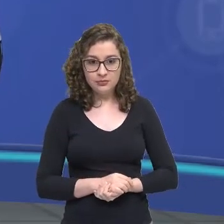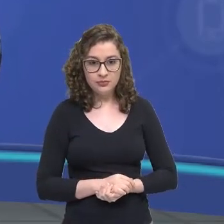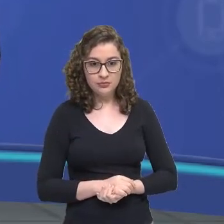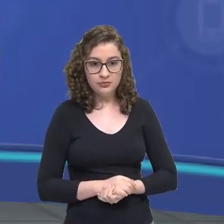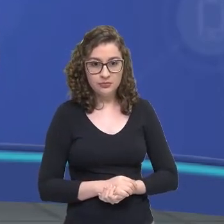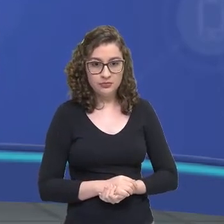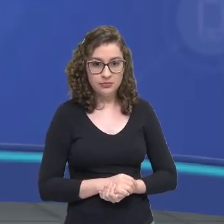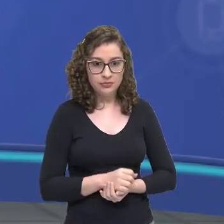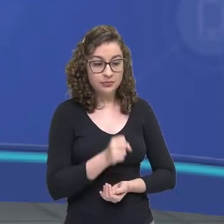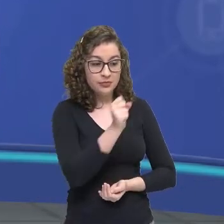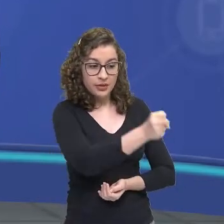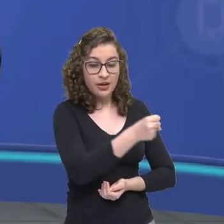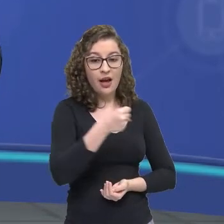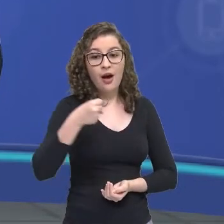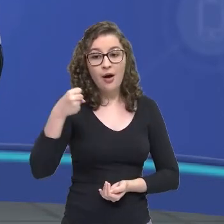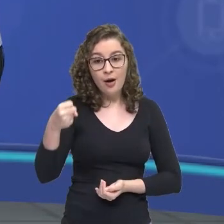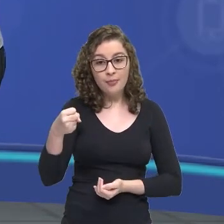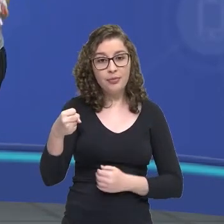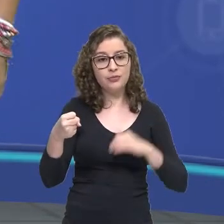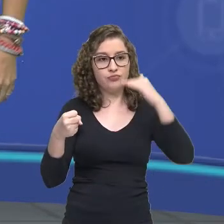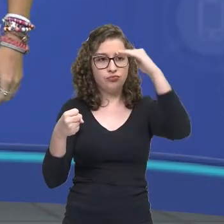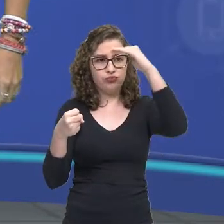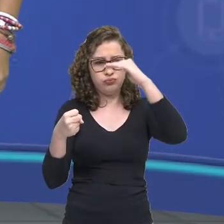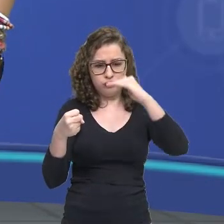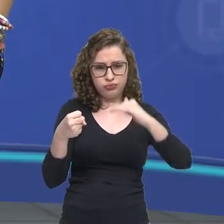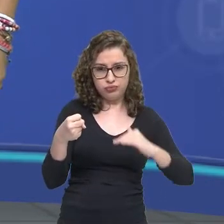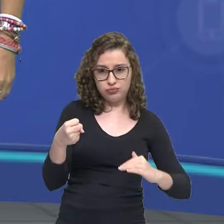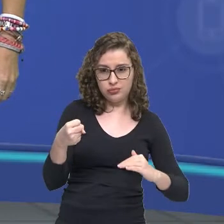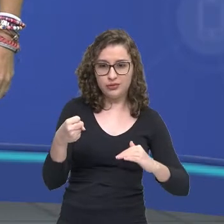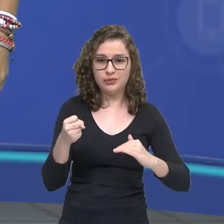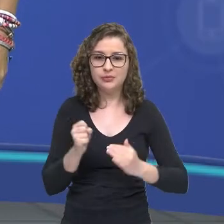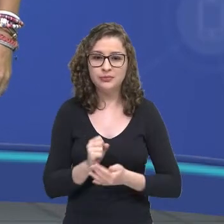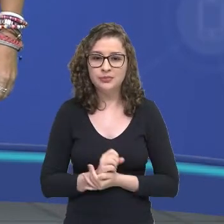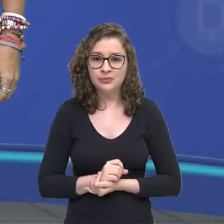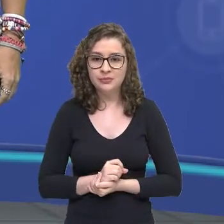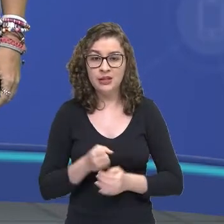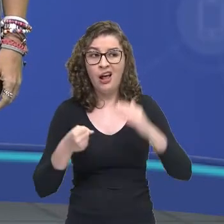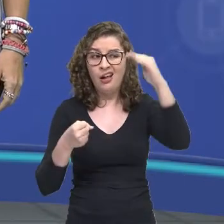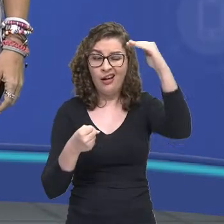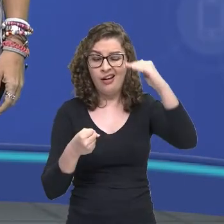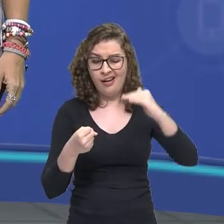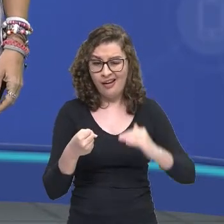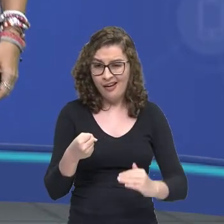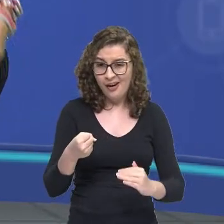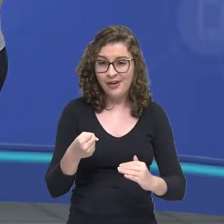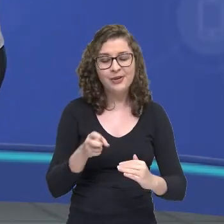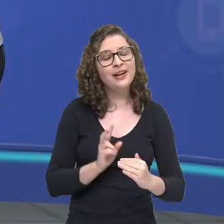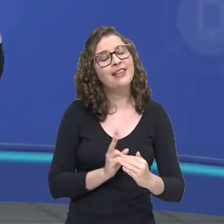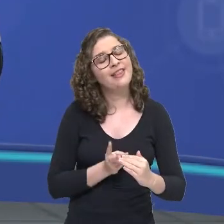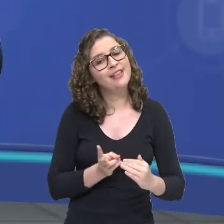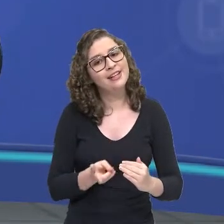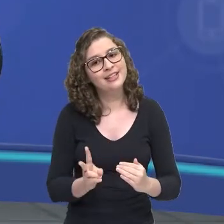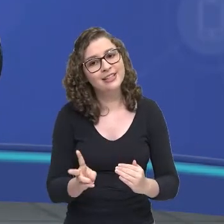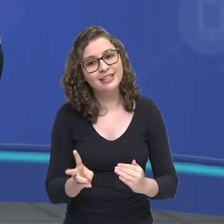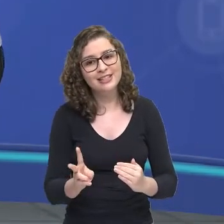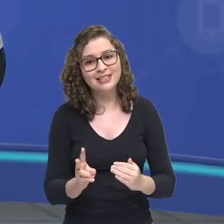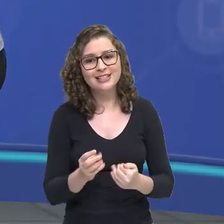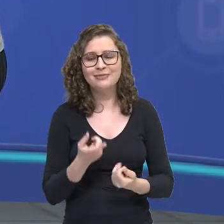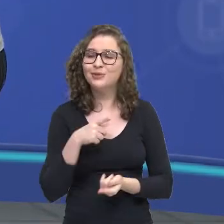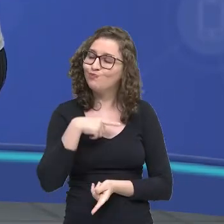última região da geladeira, que é a porta, né? E essa porta, ela sempre tem